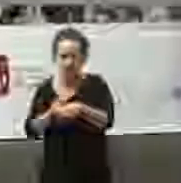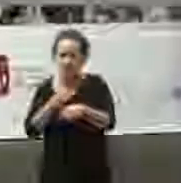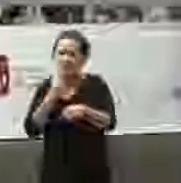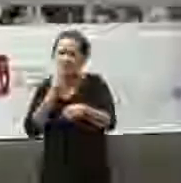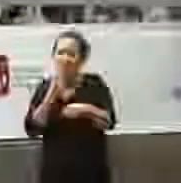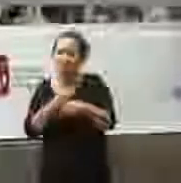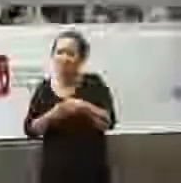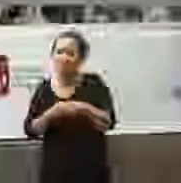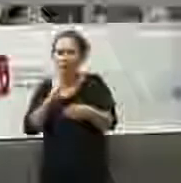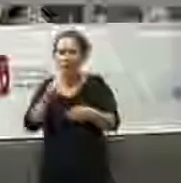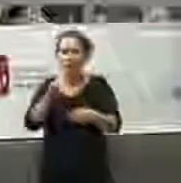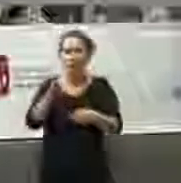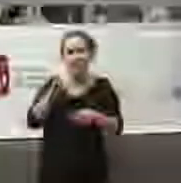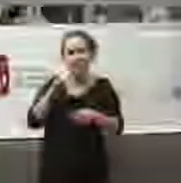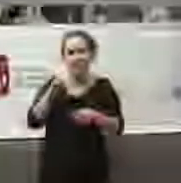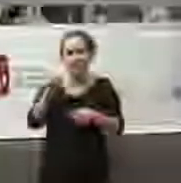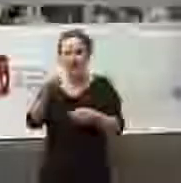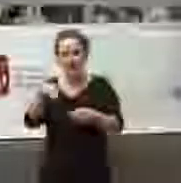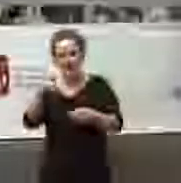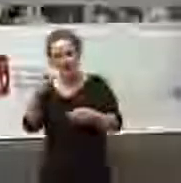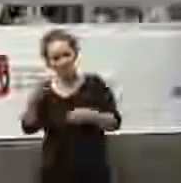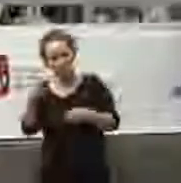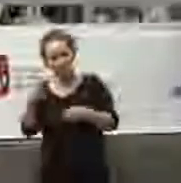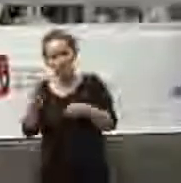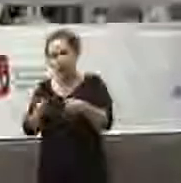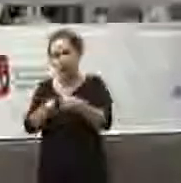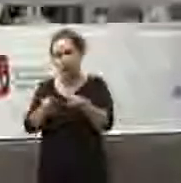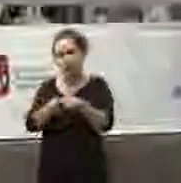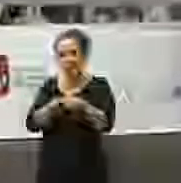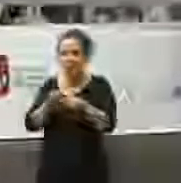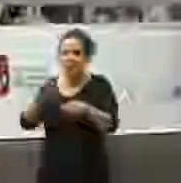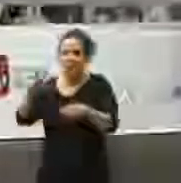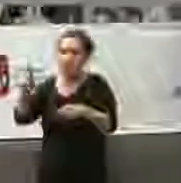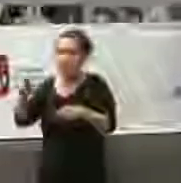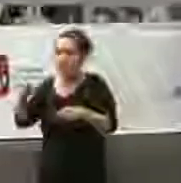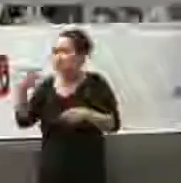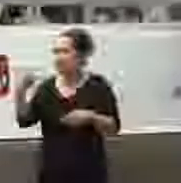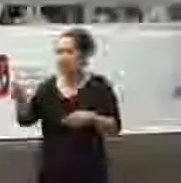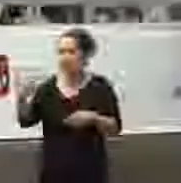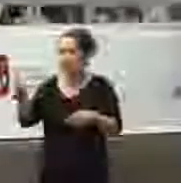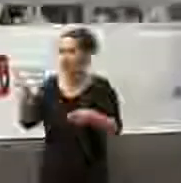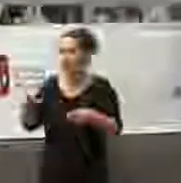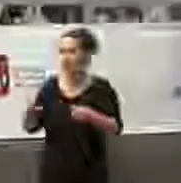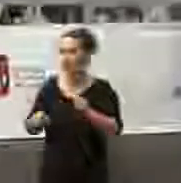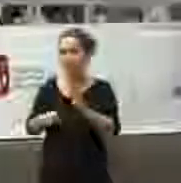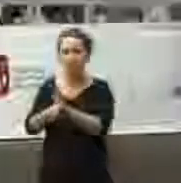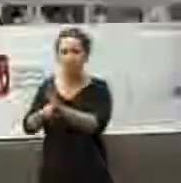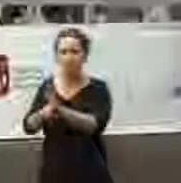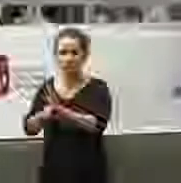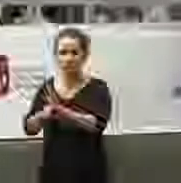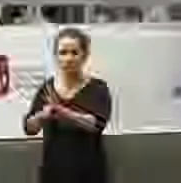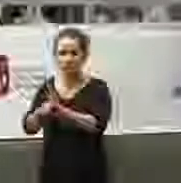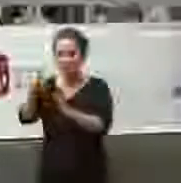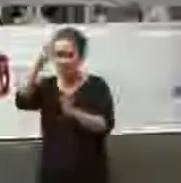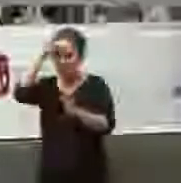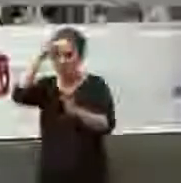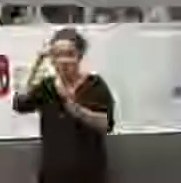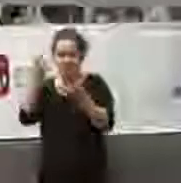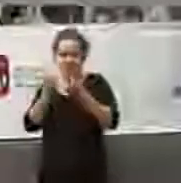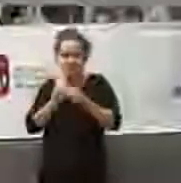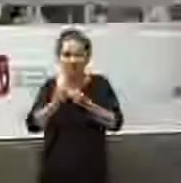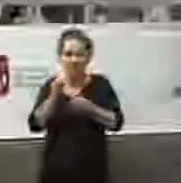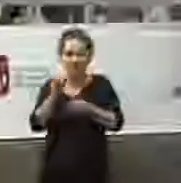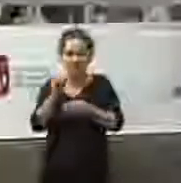unicamp a associação brasileira de hematologia todos que não havia nenhum benefício eo paciente receber o fator recombinante